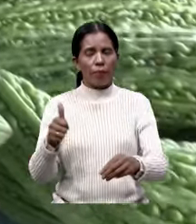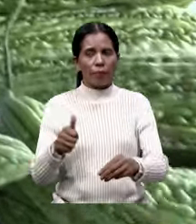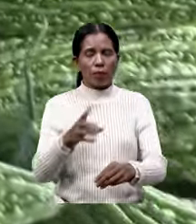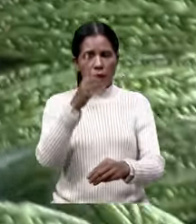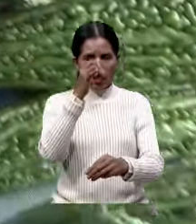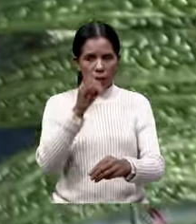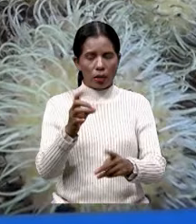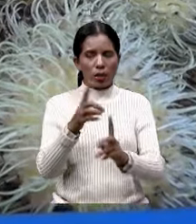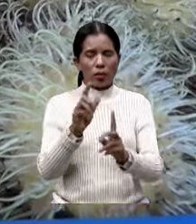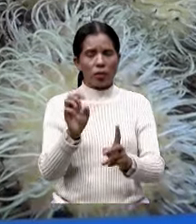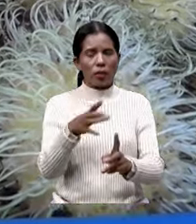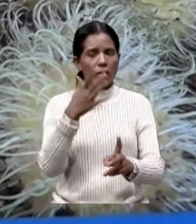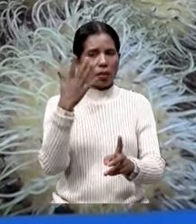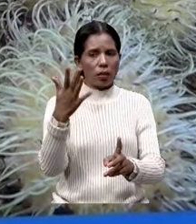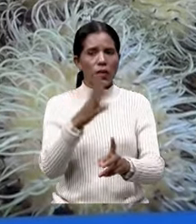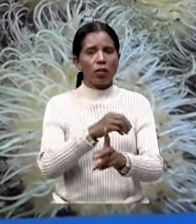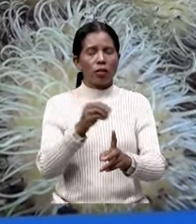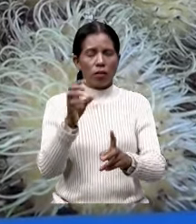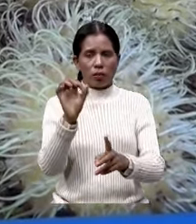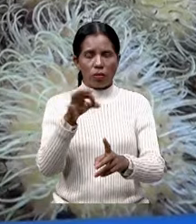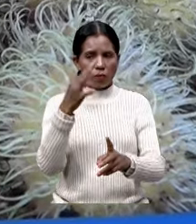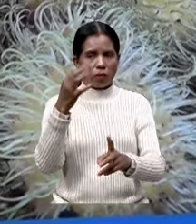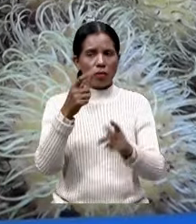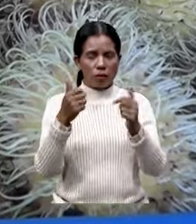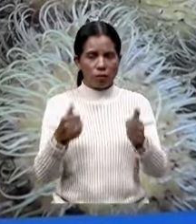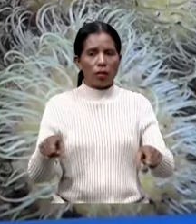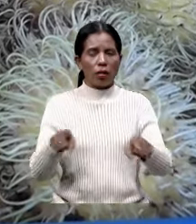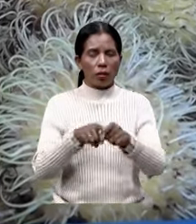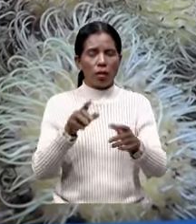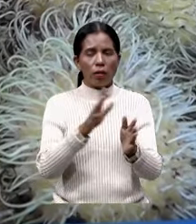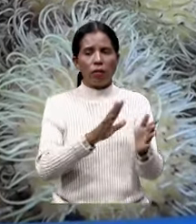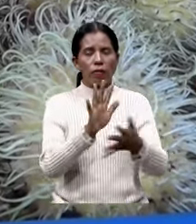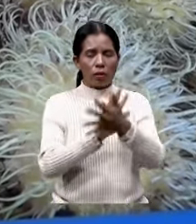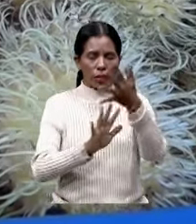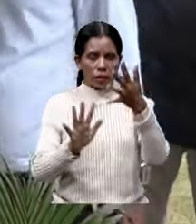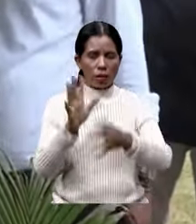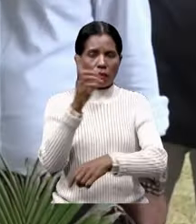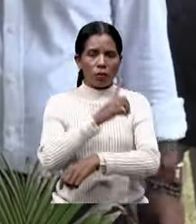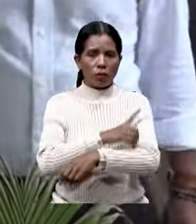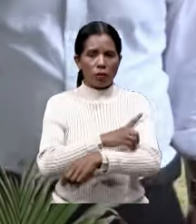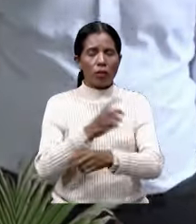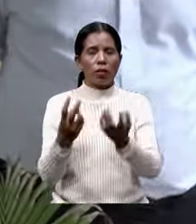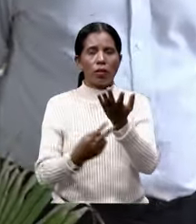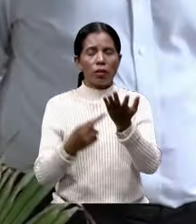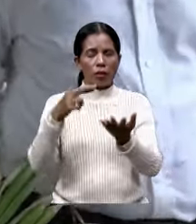dele e lorong sanu selima to lorong sanu sesia fulan ne bedurar festa preparação ba celebração lorong restauração